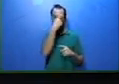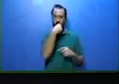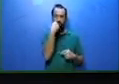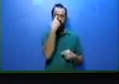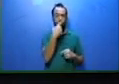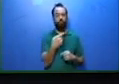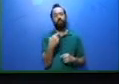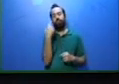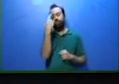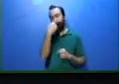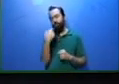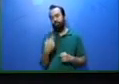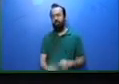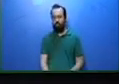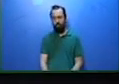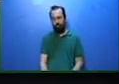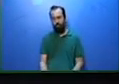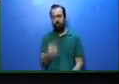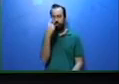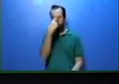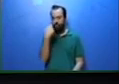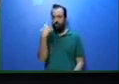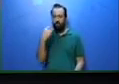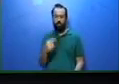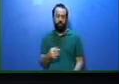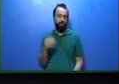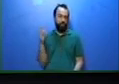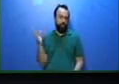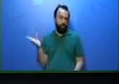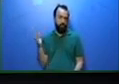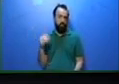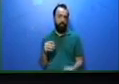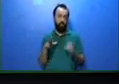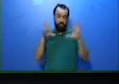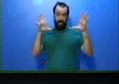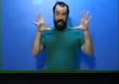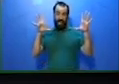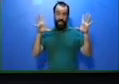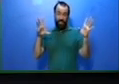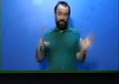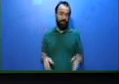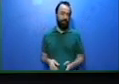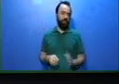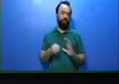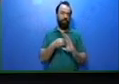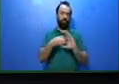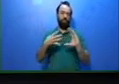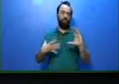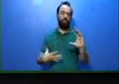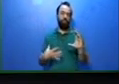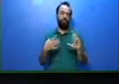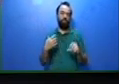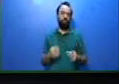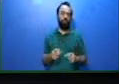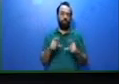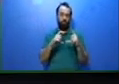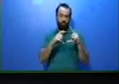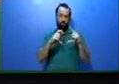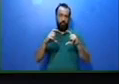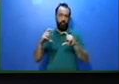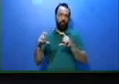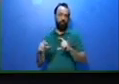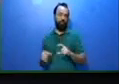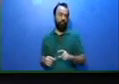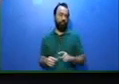facial dele é a mesma, né? Nós vamos ver também que uma das características das tirinhas, né, das histórias em